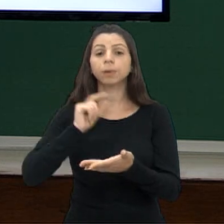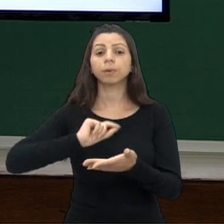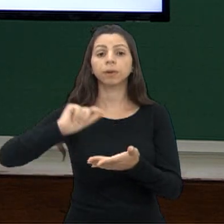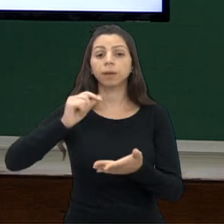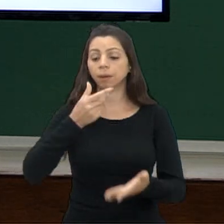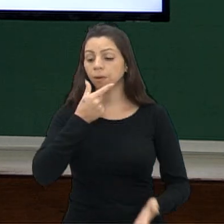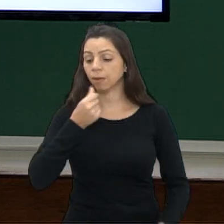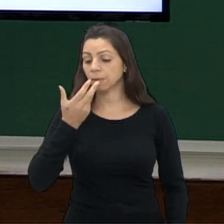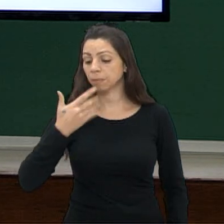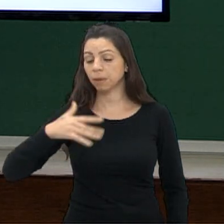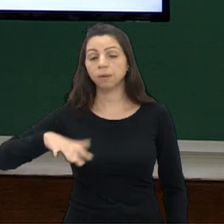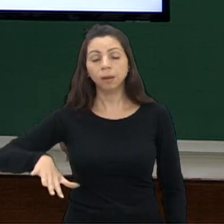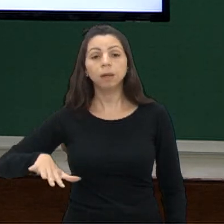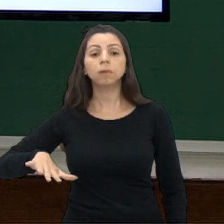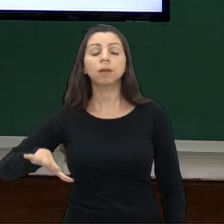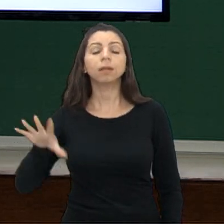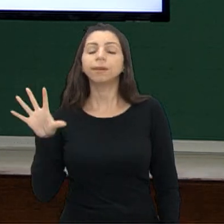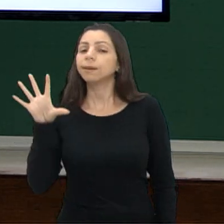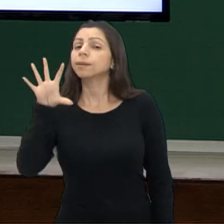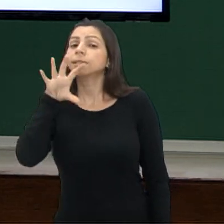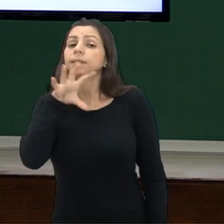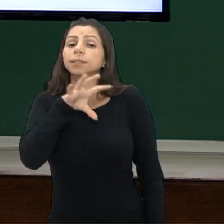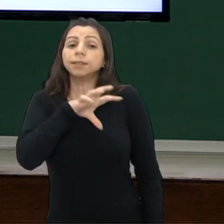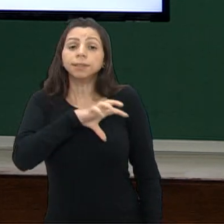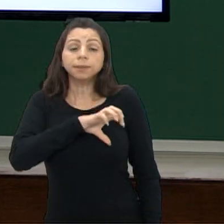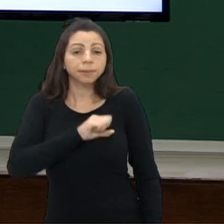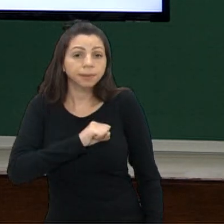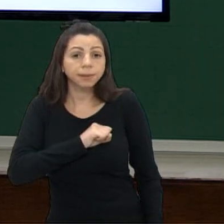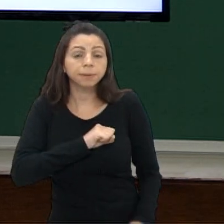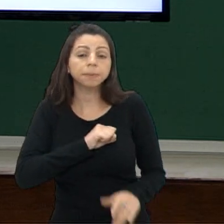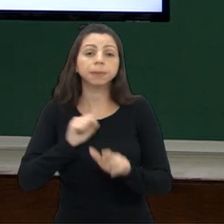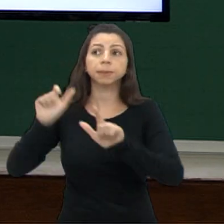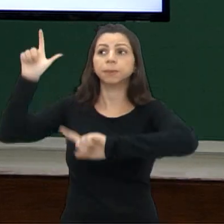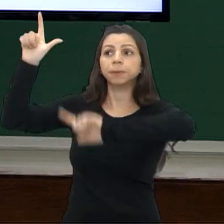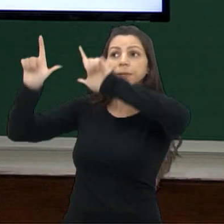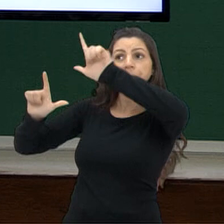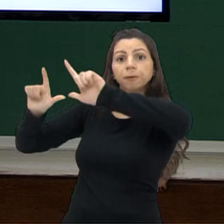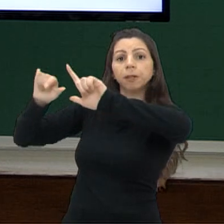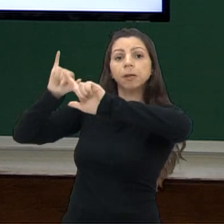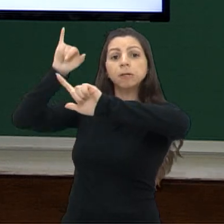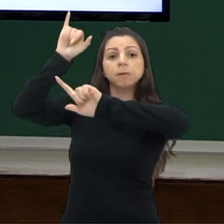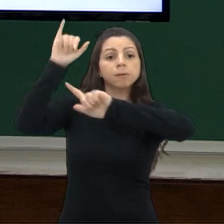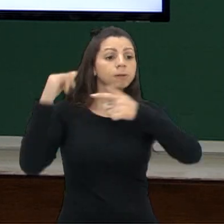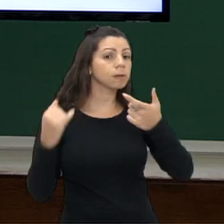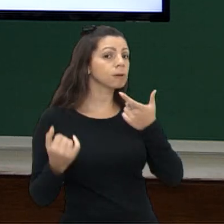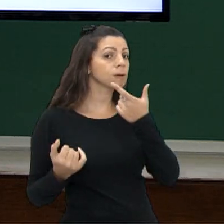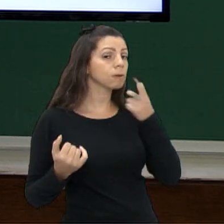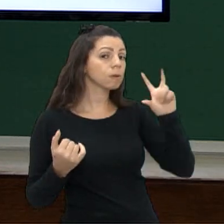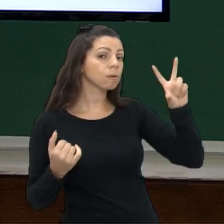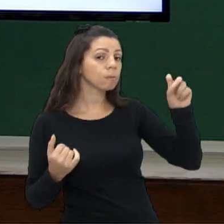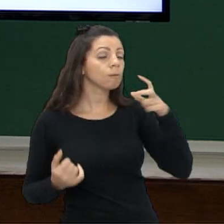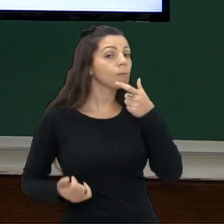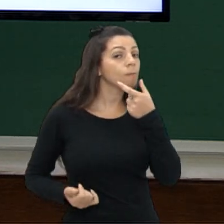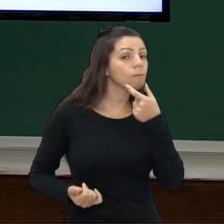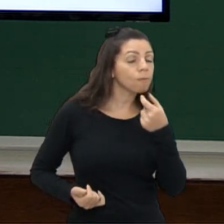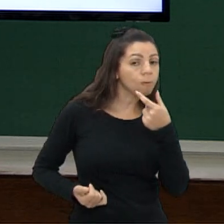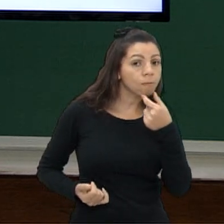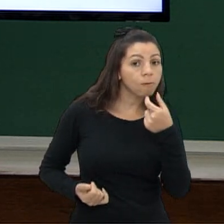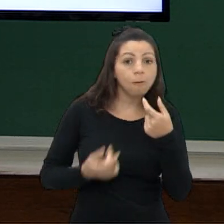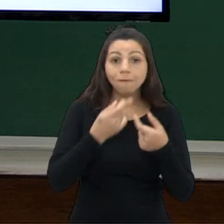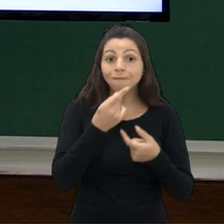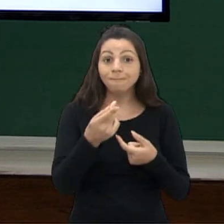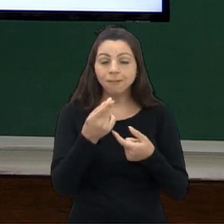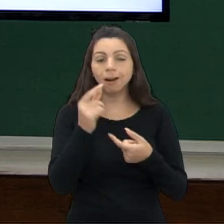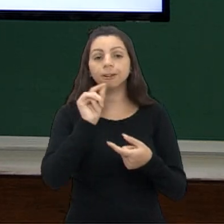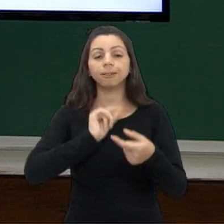TV, gosta muito da TV. Quando o avô fala algo a respeito da TV, o menino diz outra